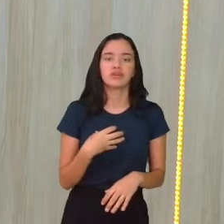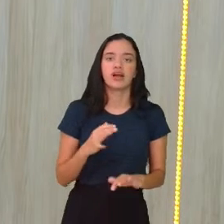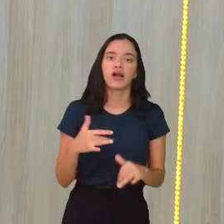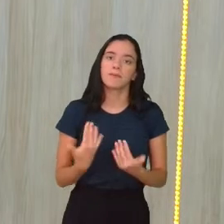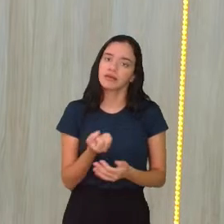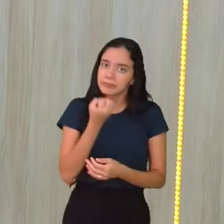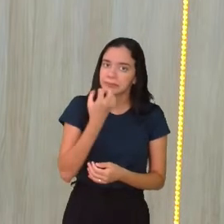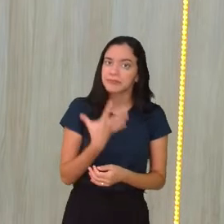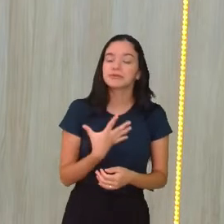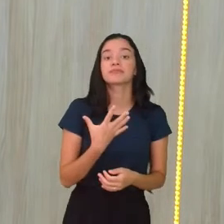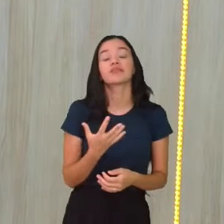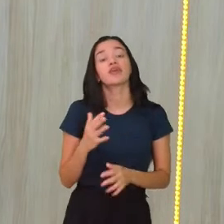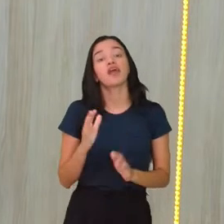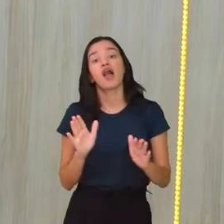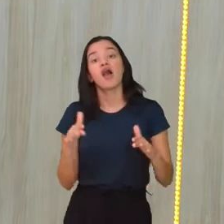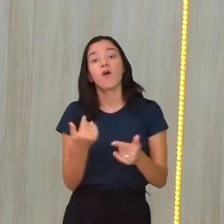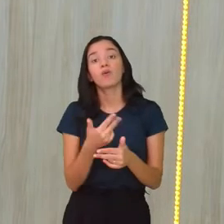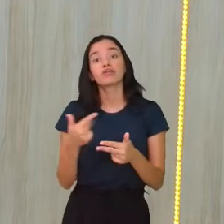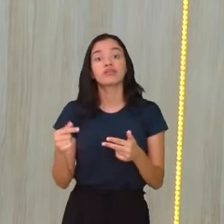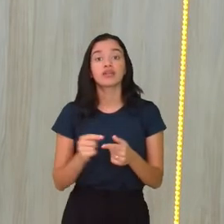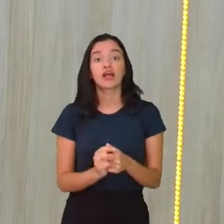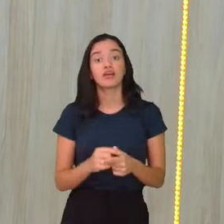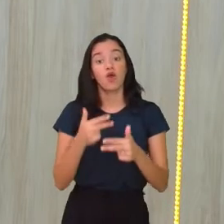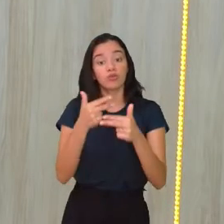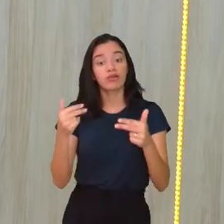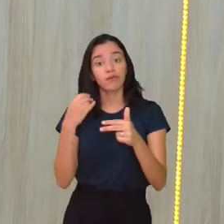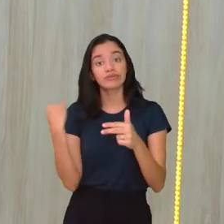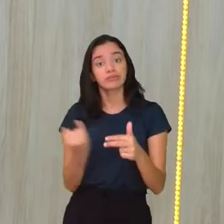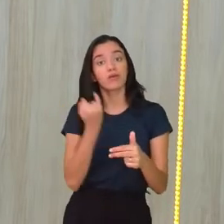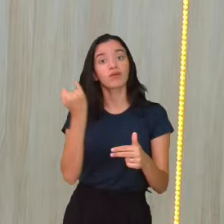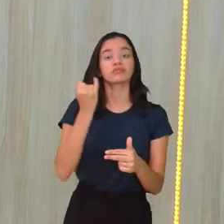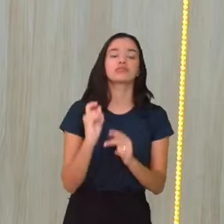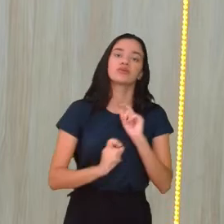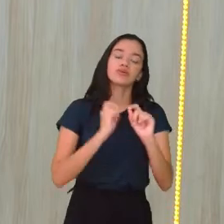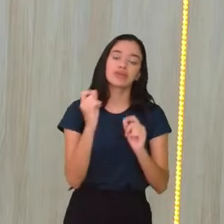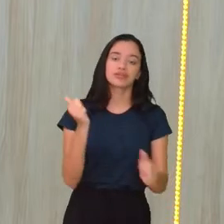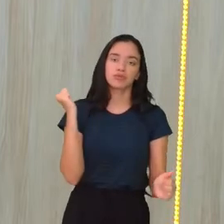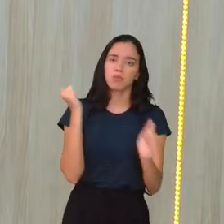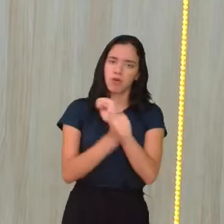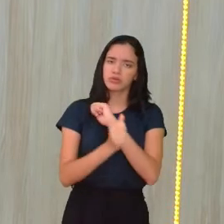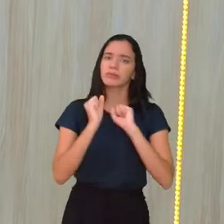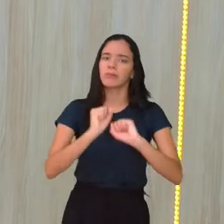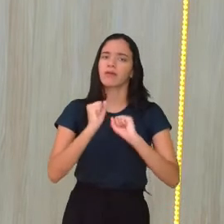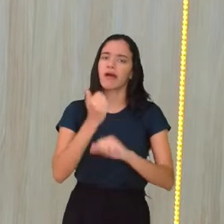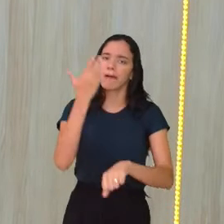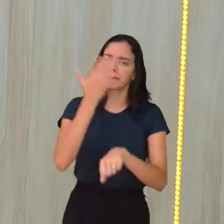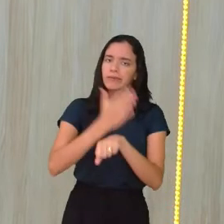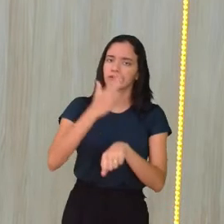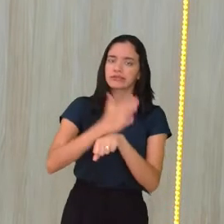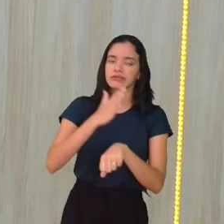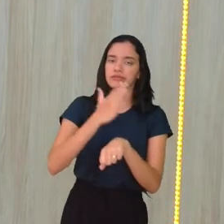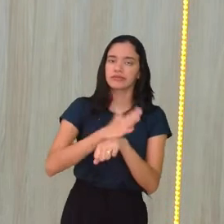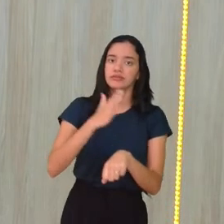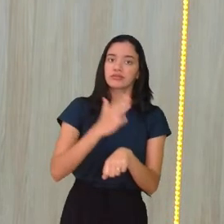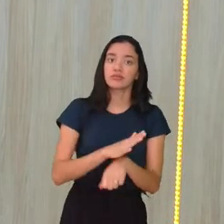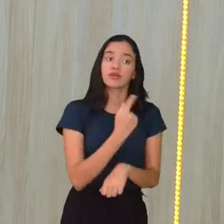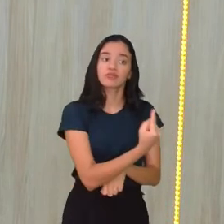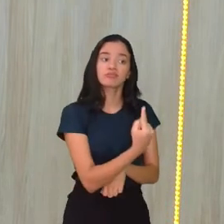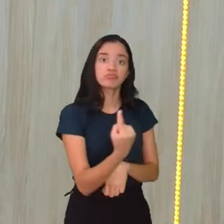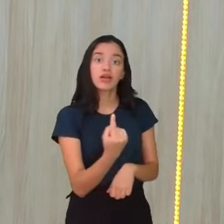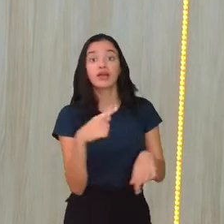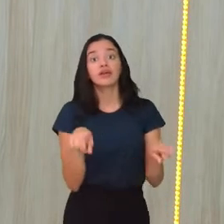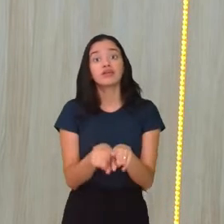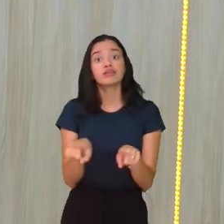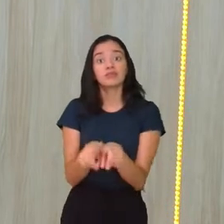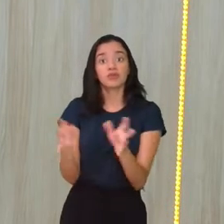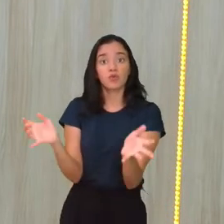mais agradável. Então, outra coisa importante é lembrar que o esporte ele pode ser praticado tanto individualmente